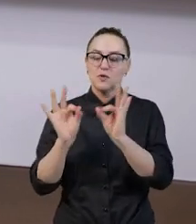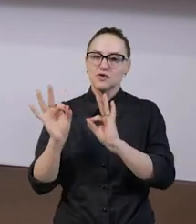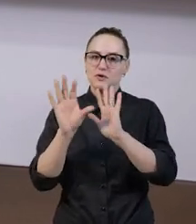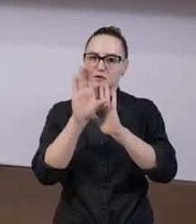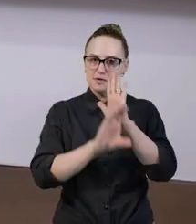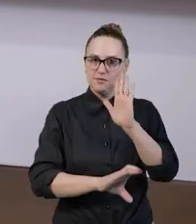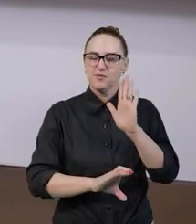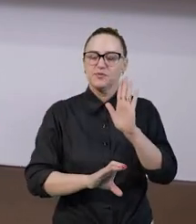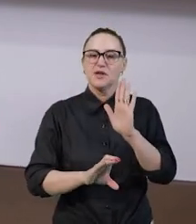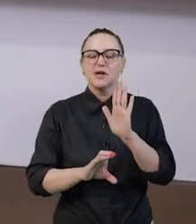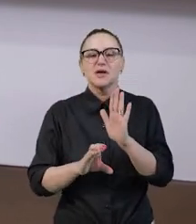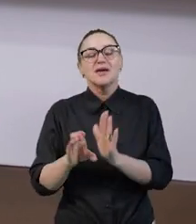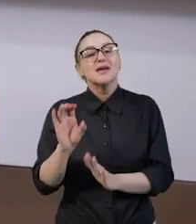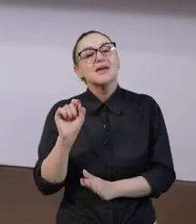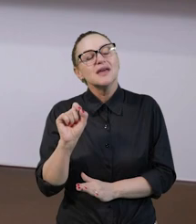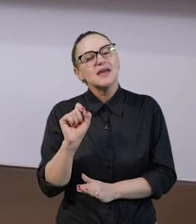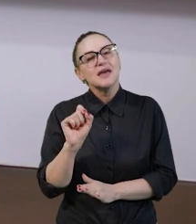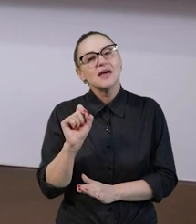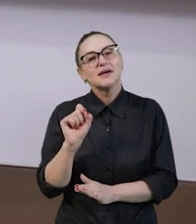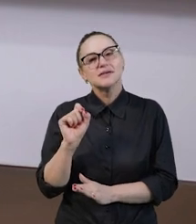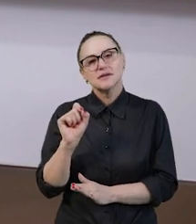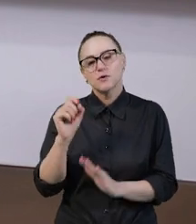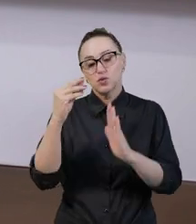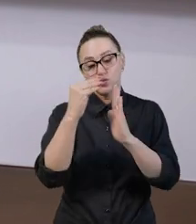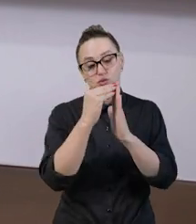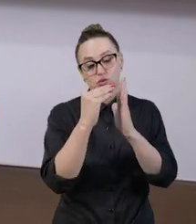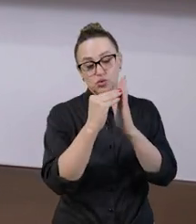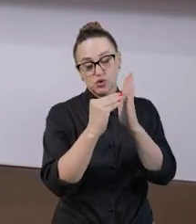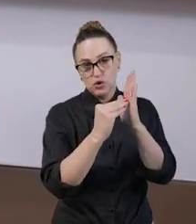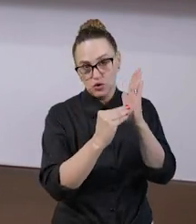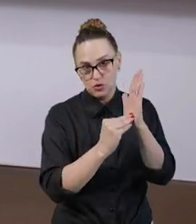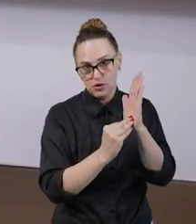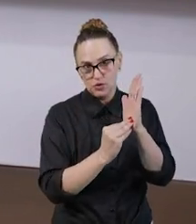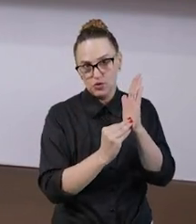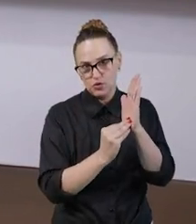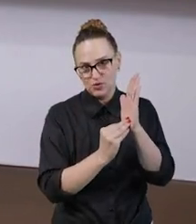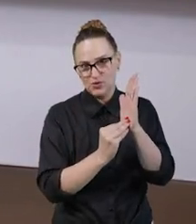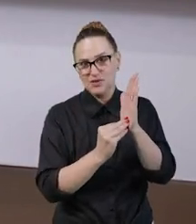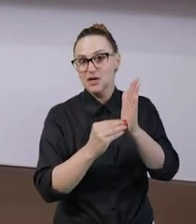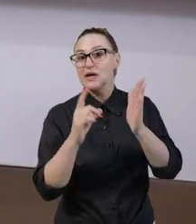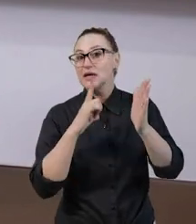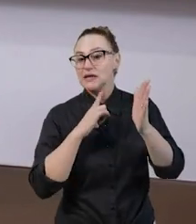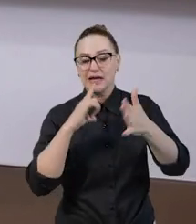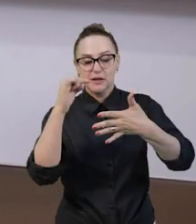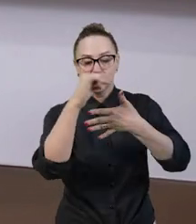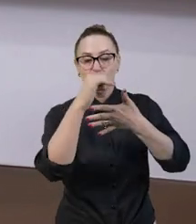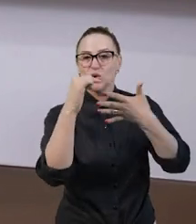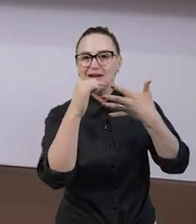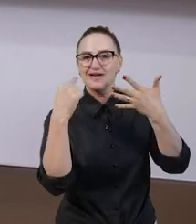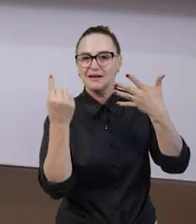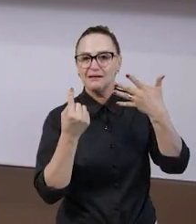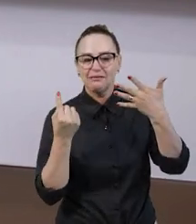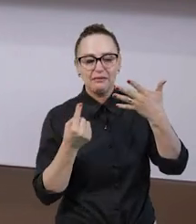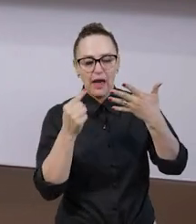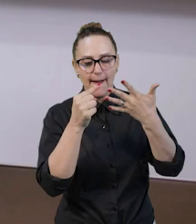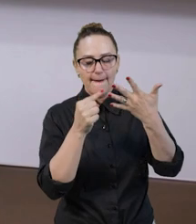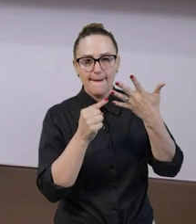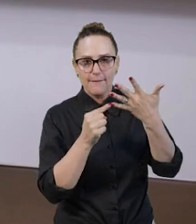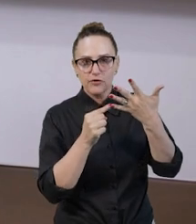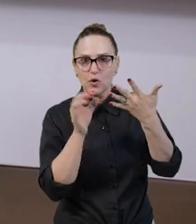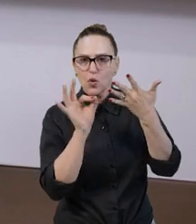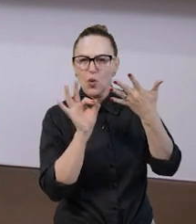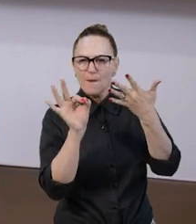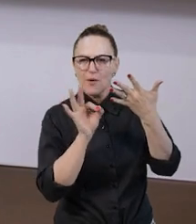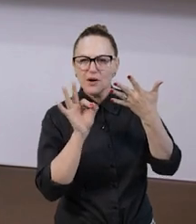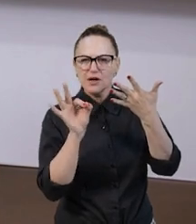maneira os conteúdos que lá estão nas unidades de estudo são conteúdos selecionados a priori